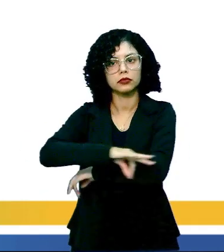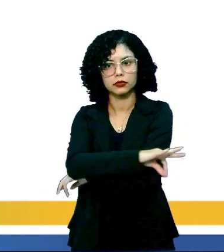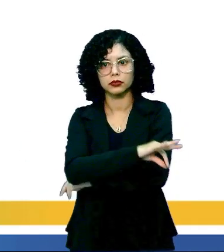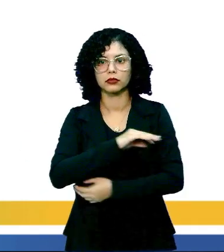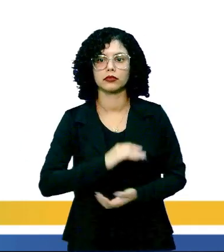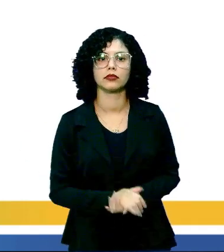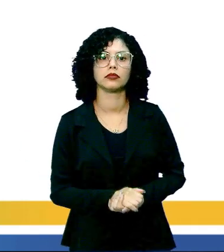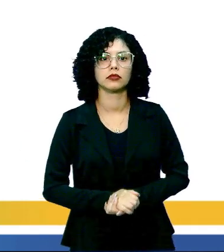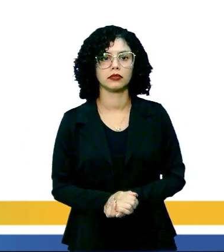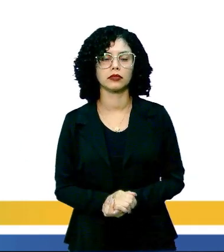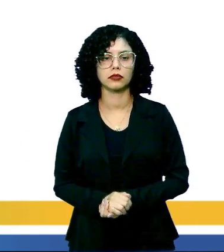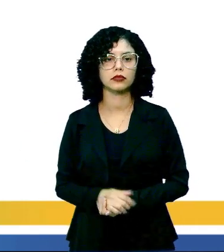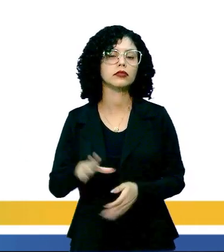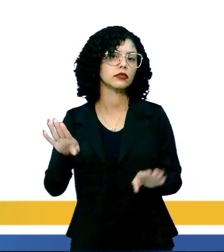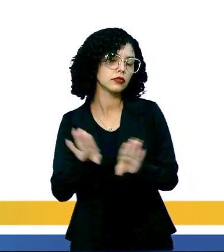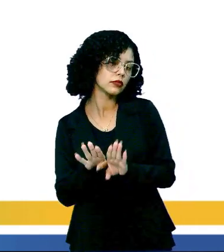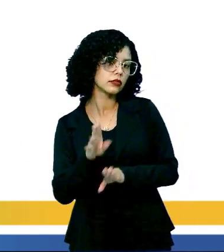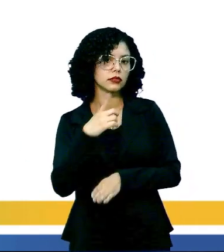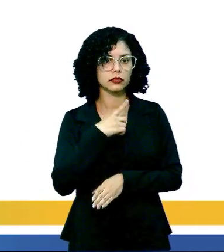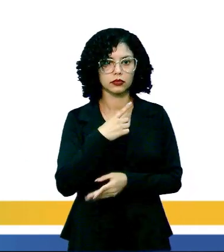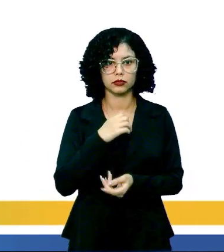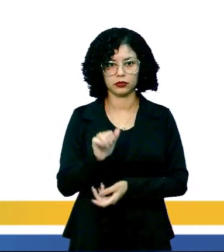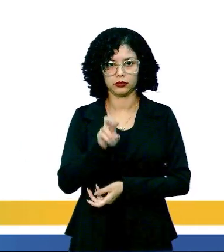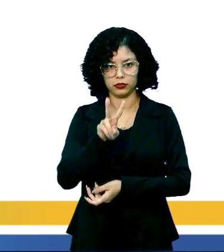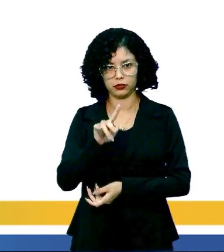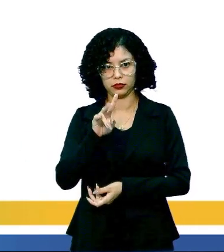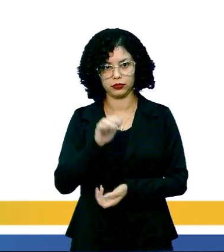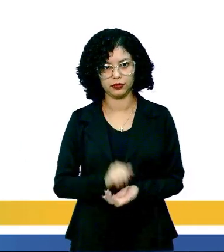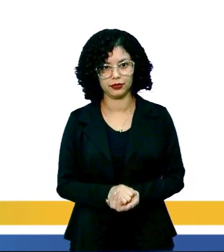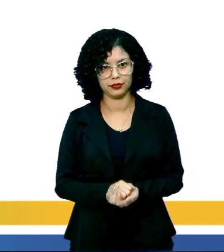dança, arquitetura. A gente tem a